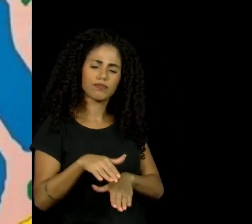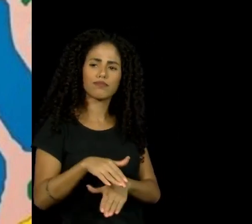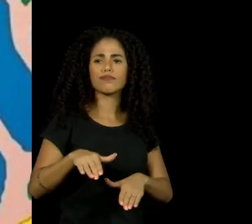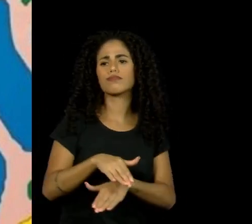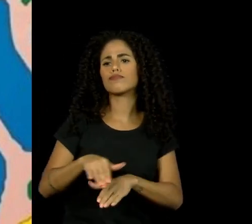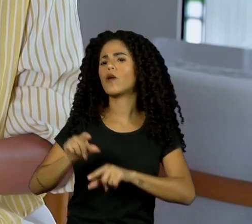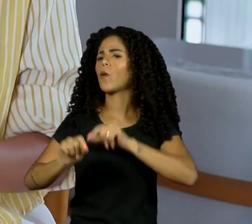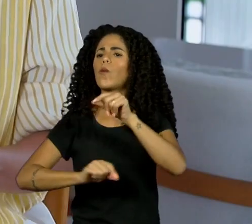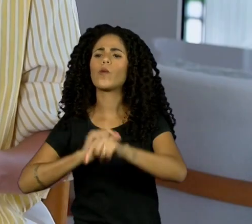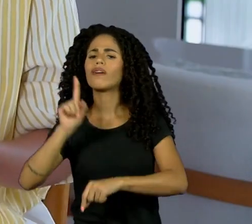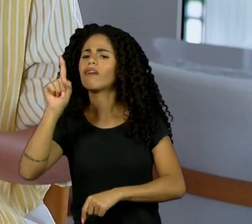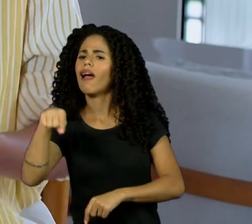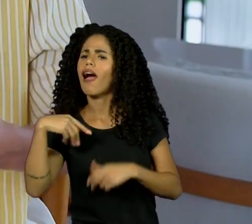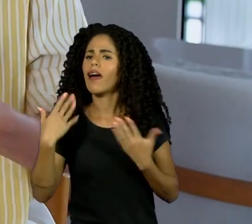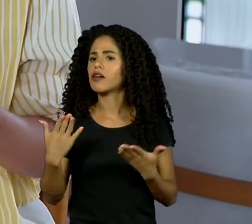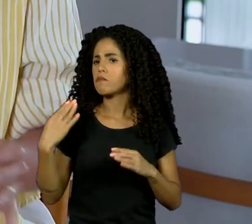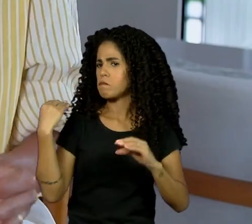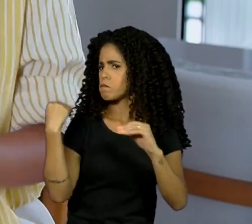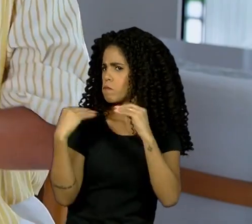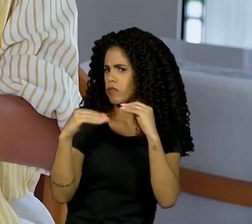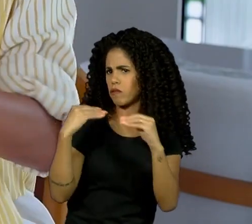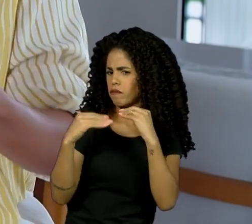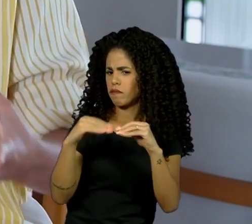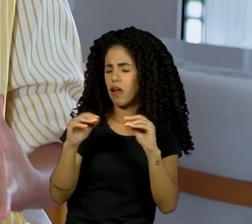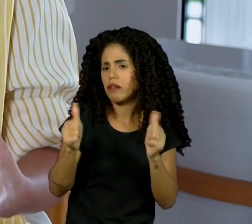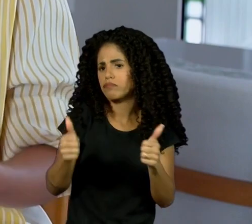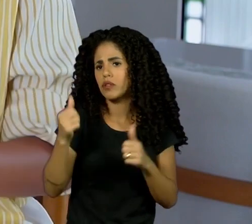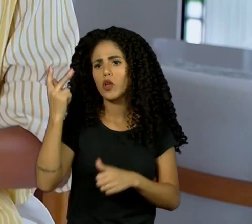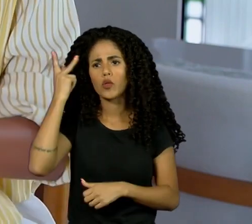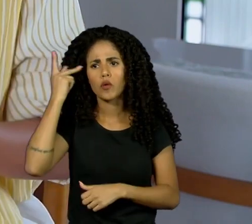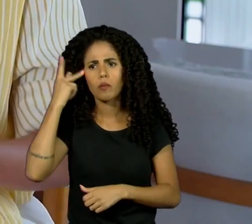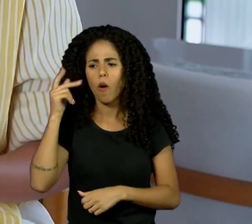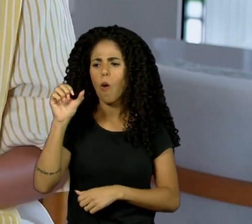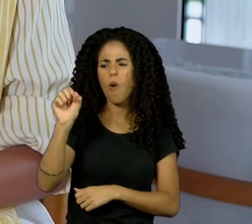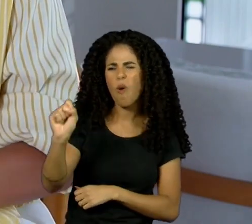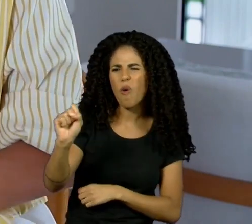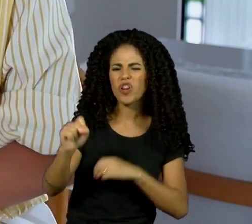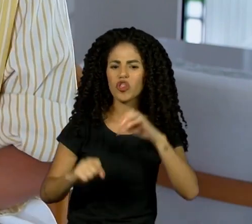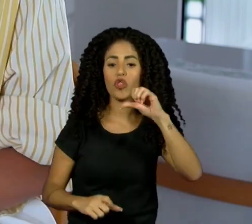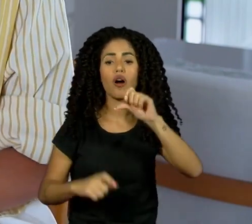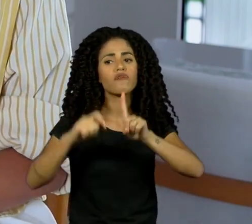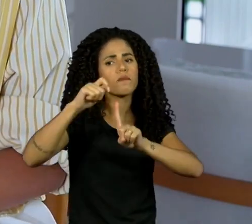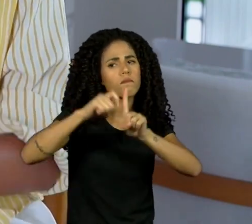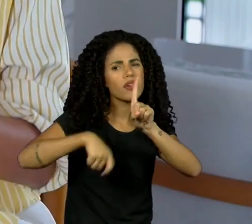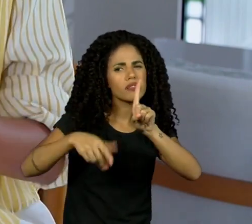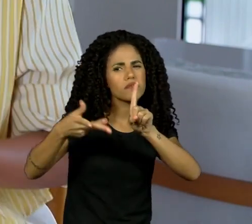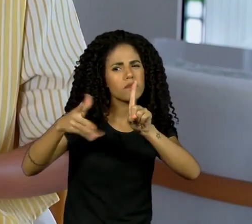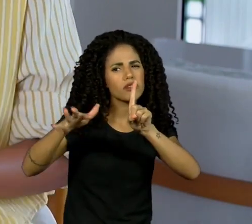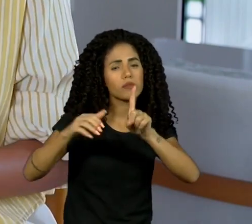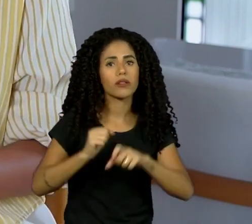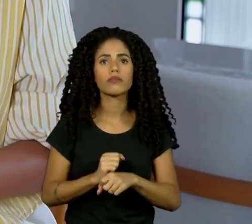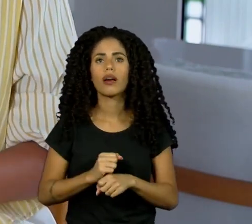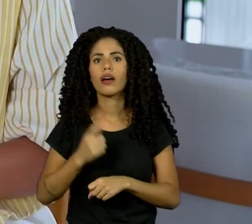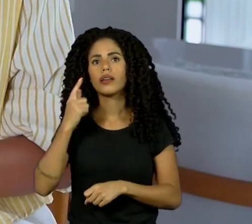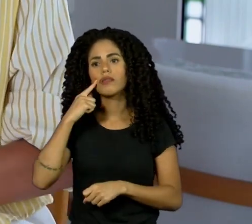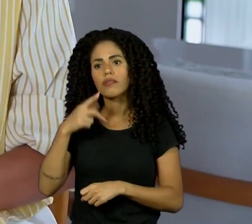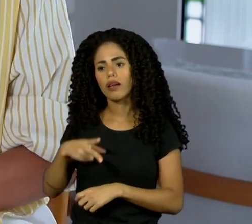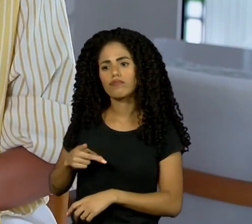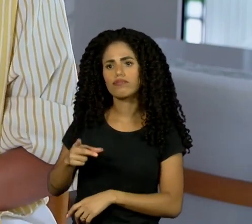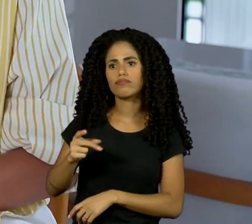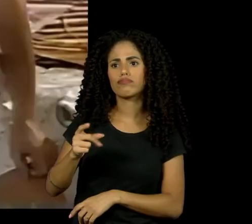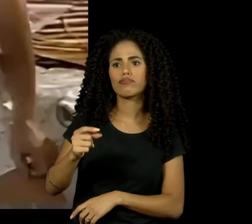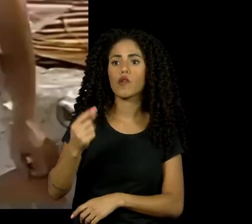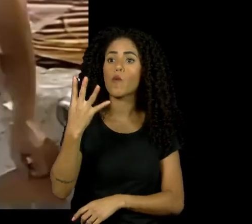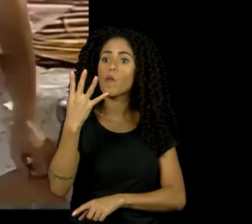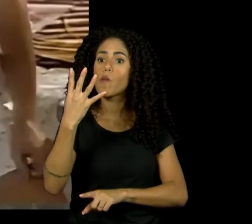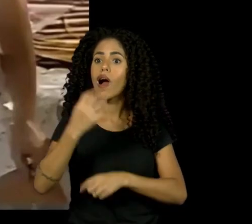se tratava. Pra gente era uma novela ali de 8 meses, 10 meses no máximo. E eu acabei ficando lá quase